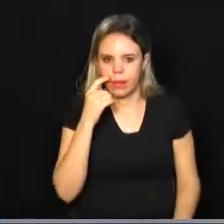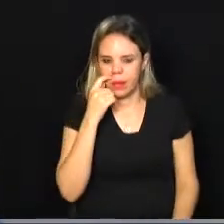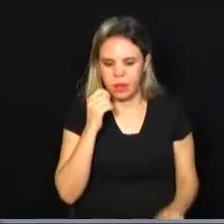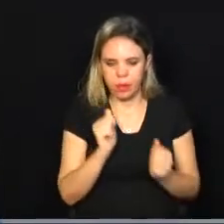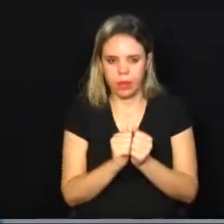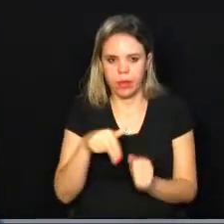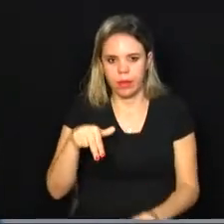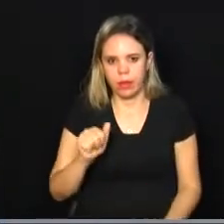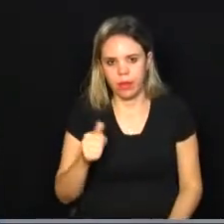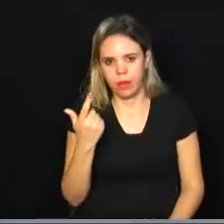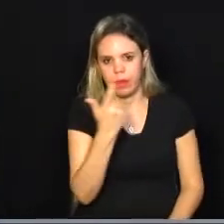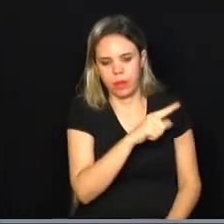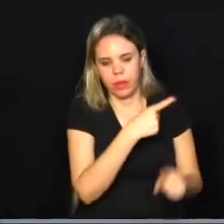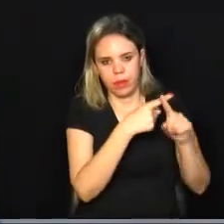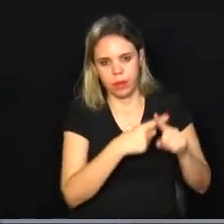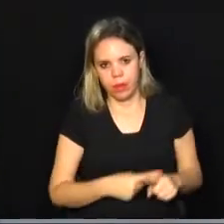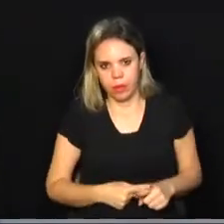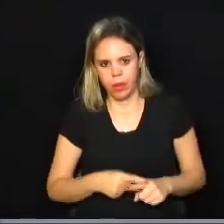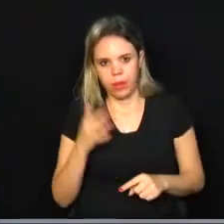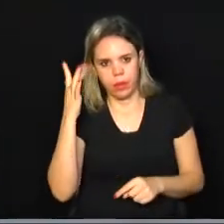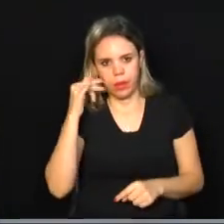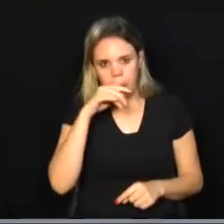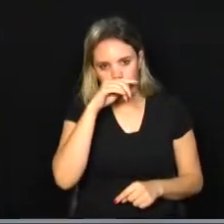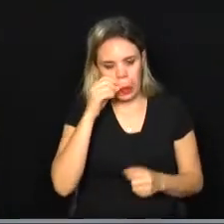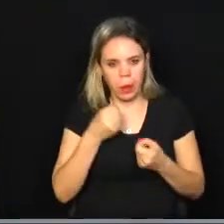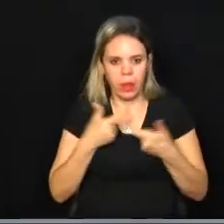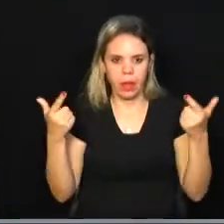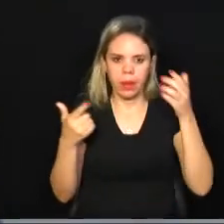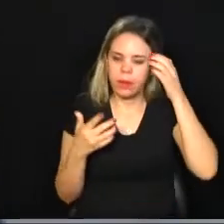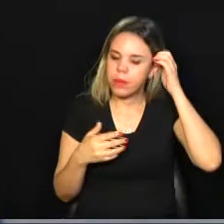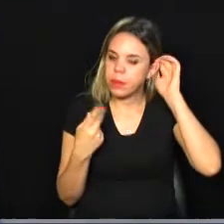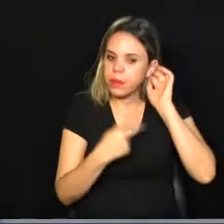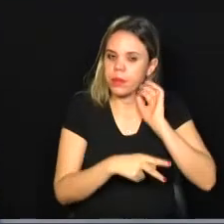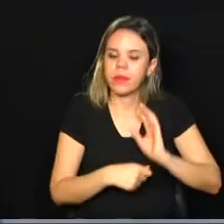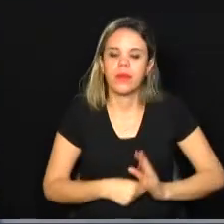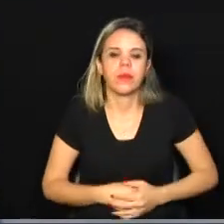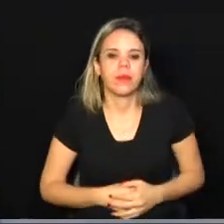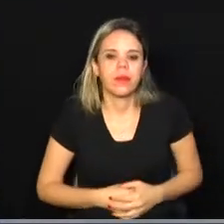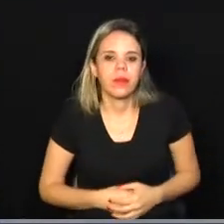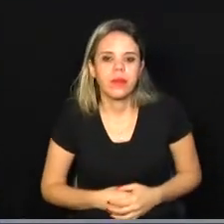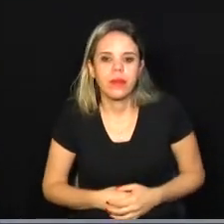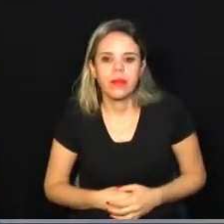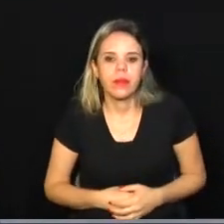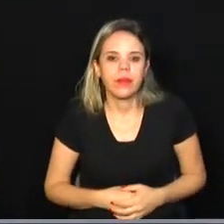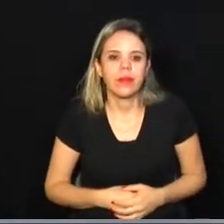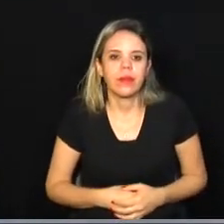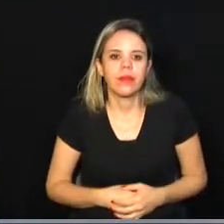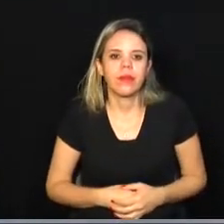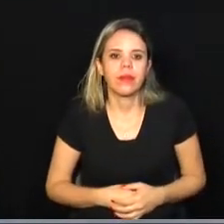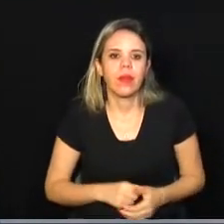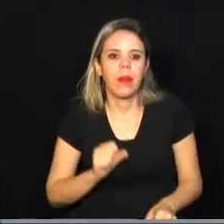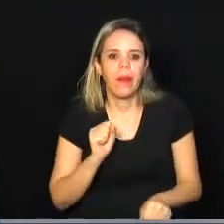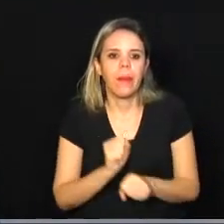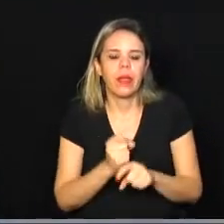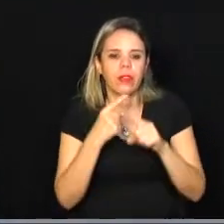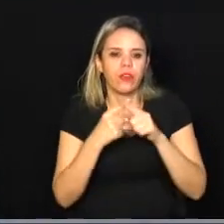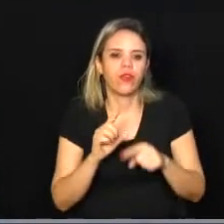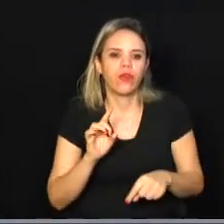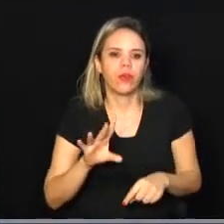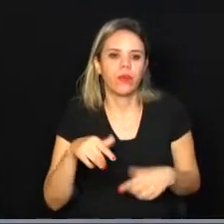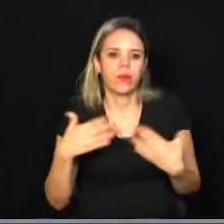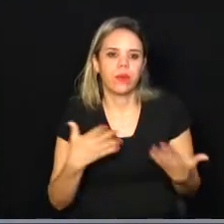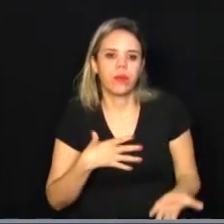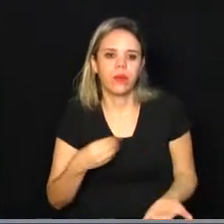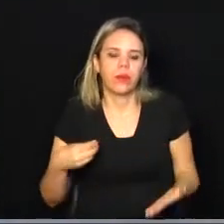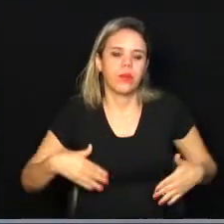Ana Marcela, que vai competir amanhã, boa sorte para ela. E parei de competir apenas quando o meu